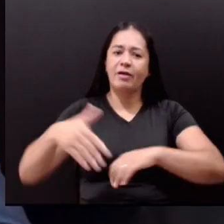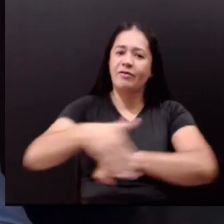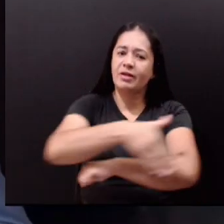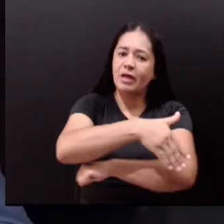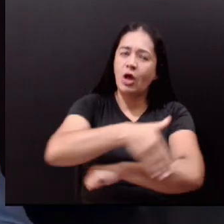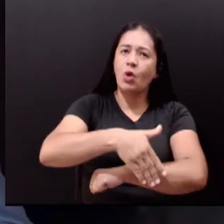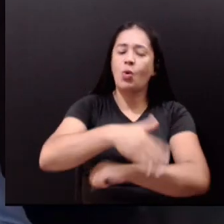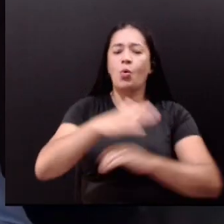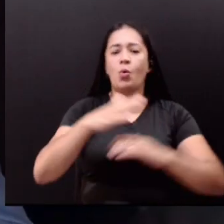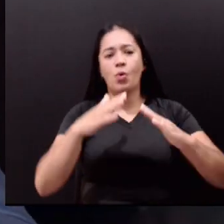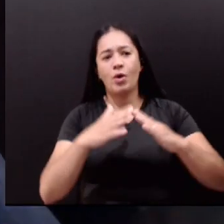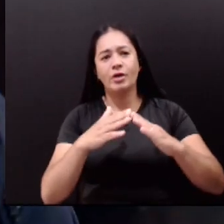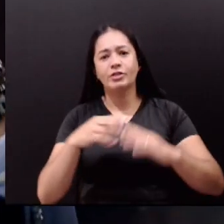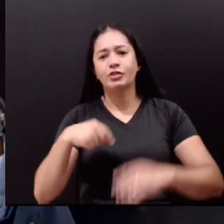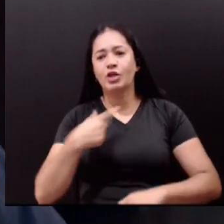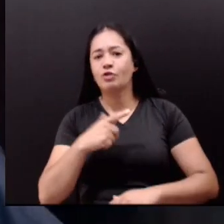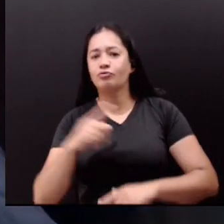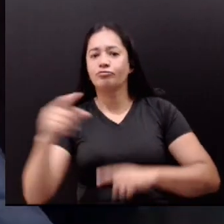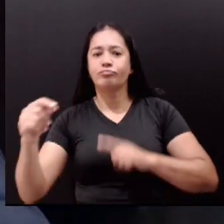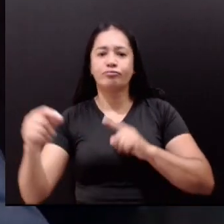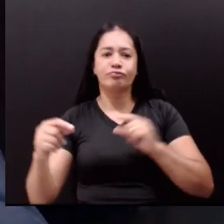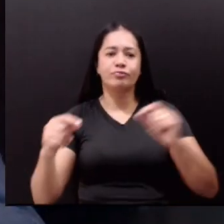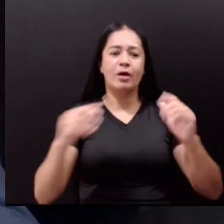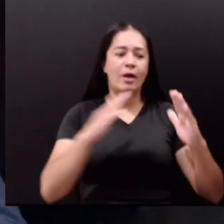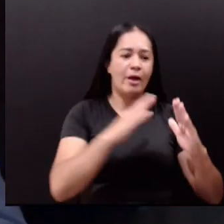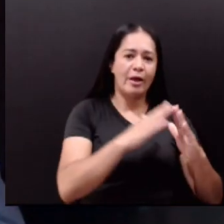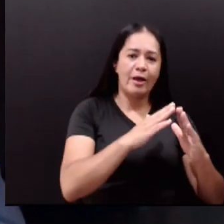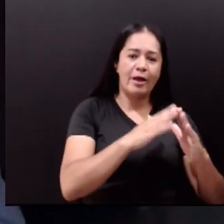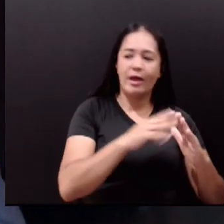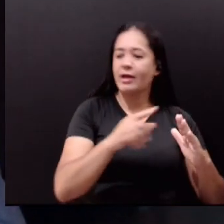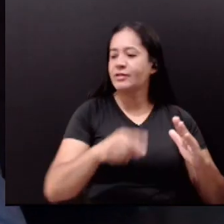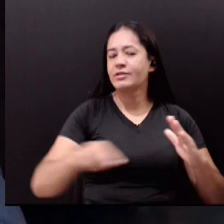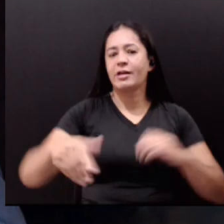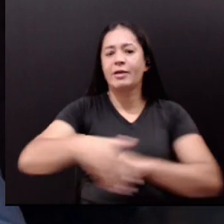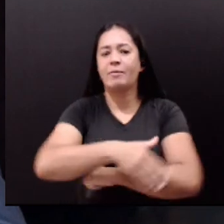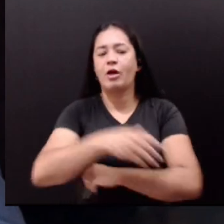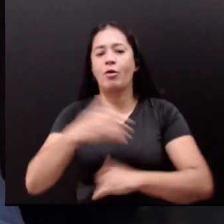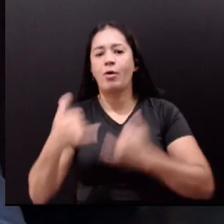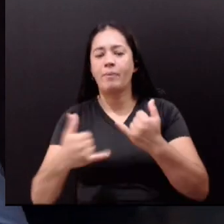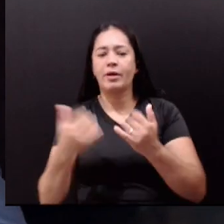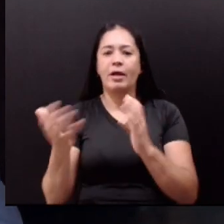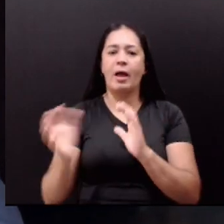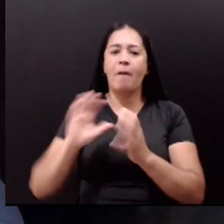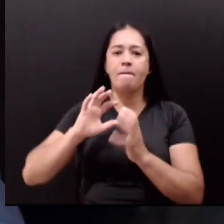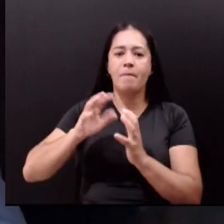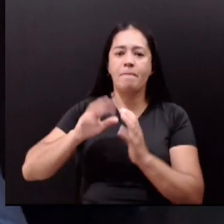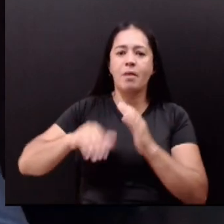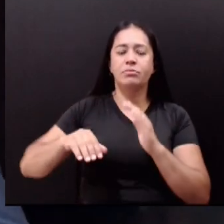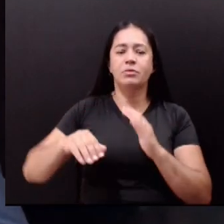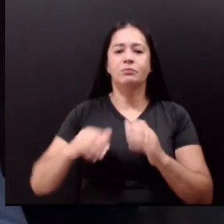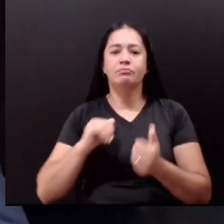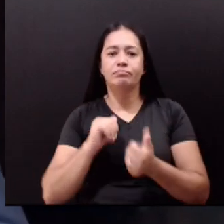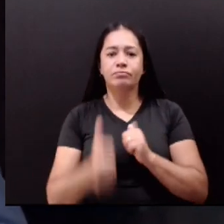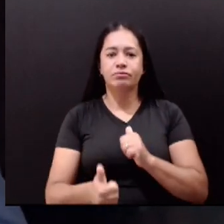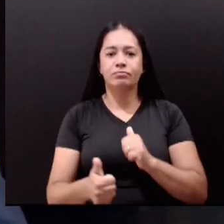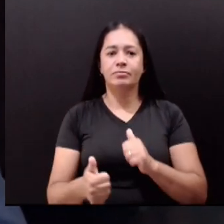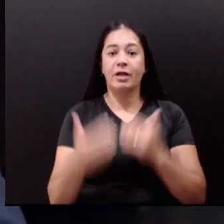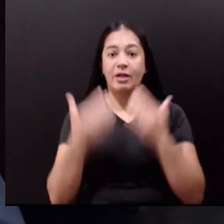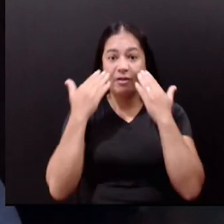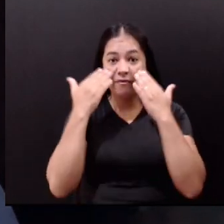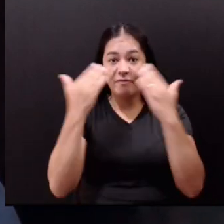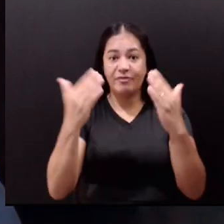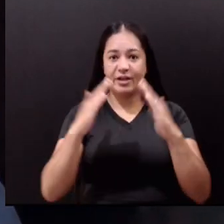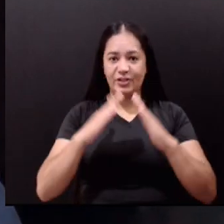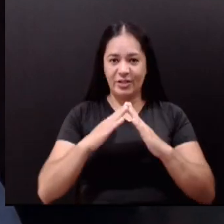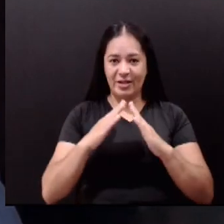saíamos de casa para jogar bola na rua, brincar de alguma coisa, nós estávamos ali em frente à casa. Quando o adolescente hoje ele vai